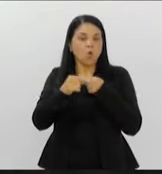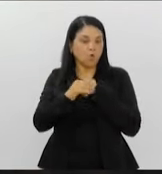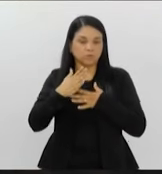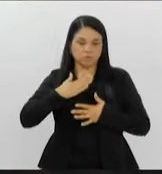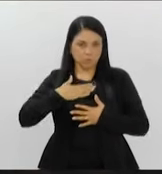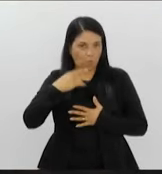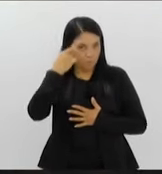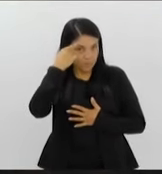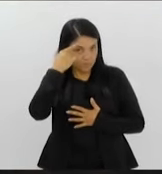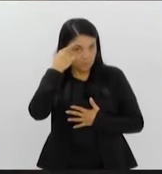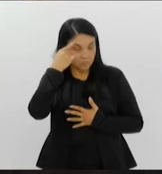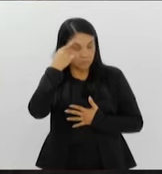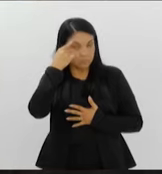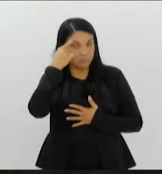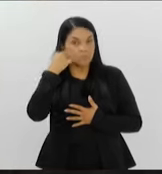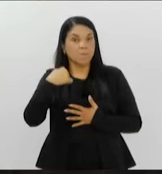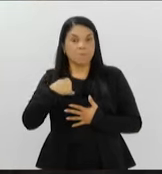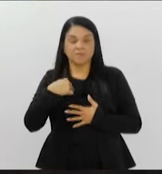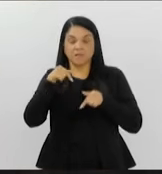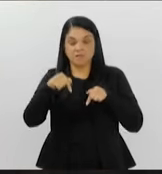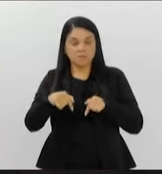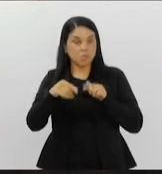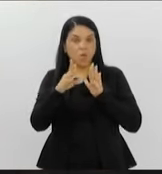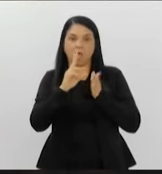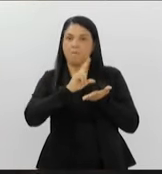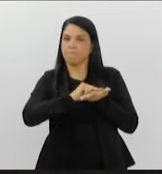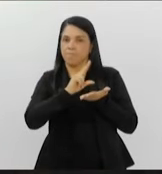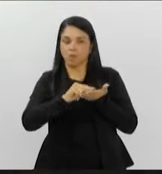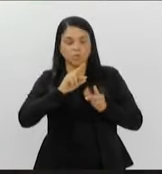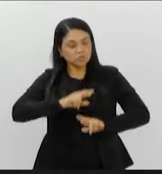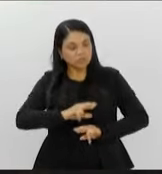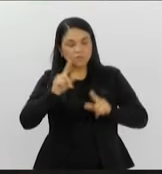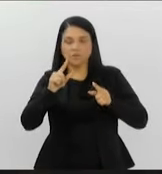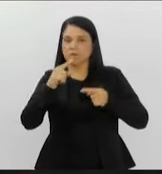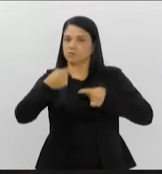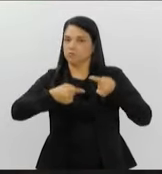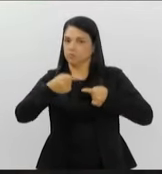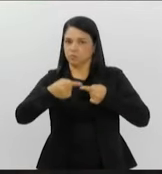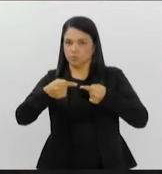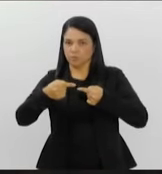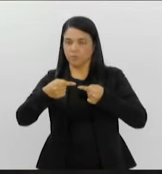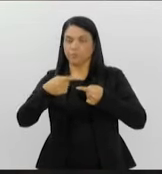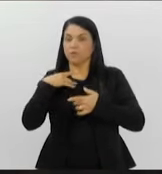penso. Mas eu acho que aqui não é a pauta, não vou discutir sobre isso, vou dizer...